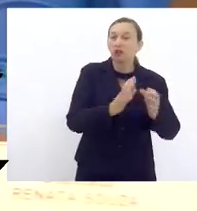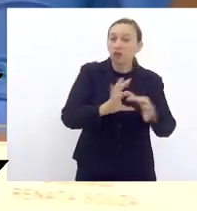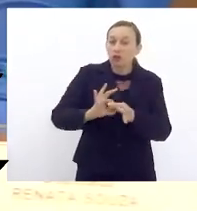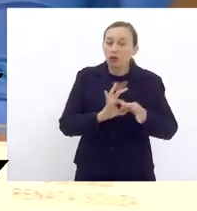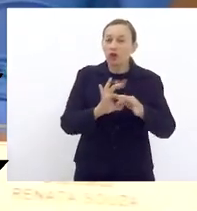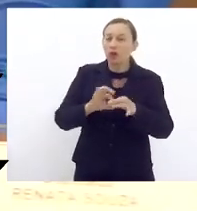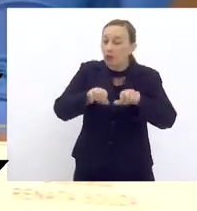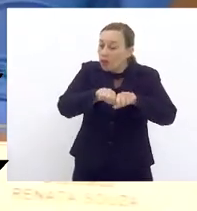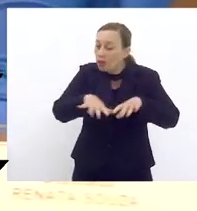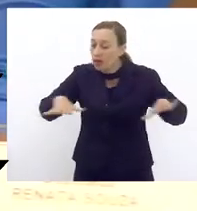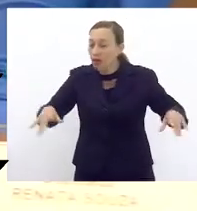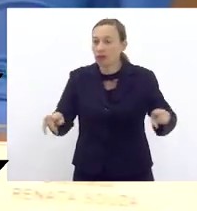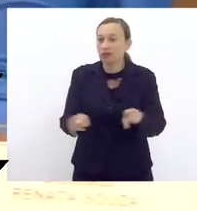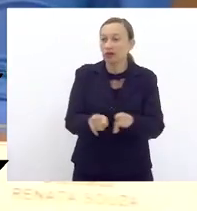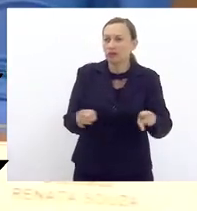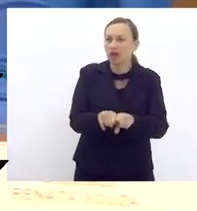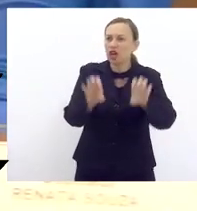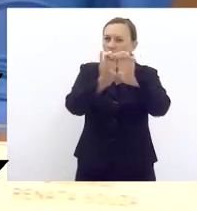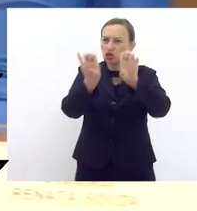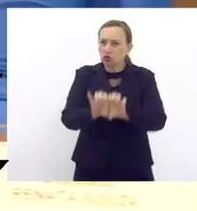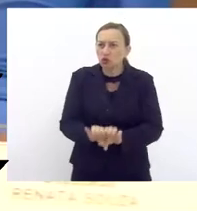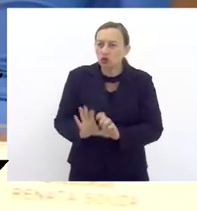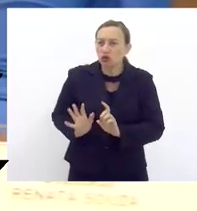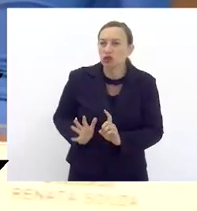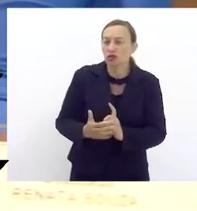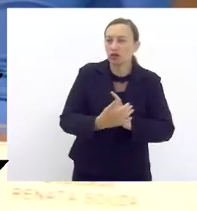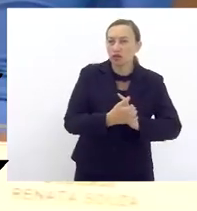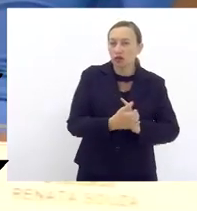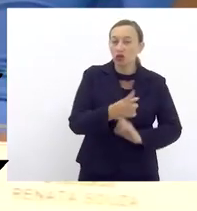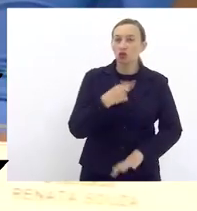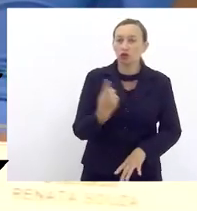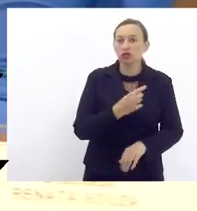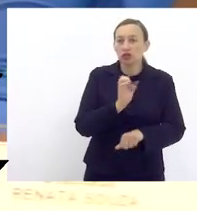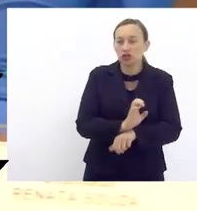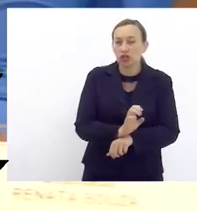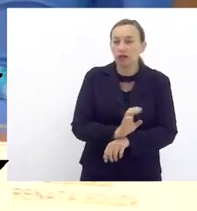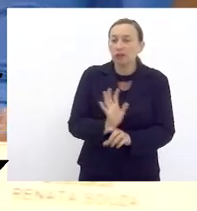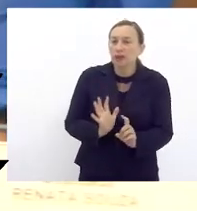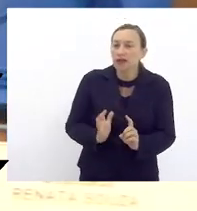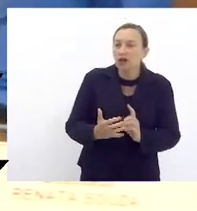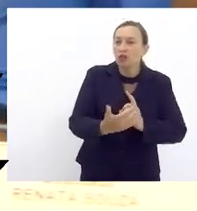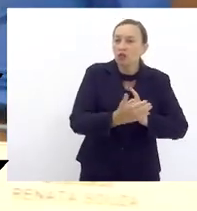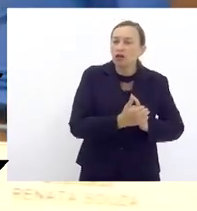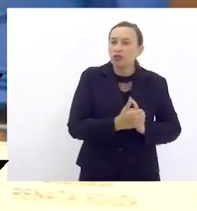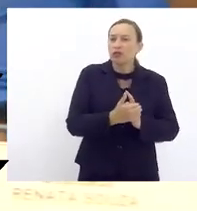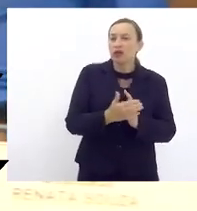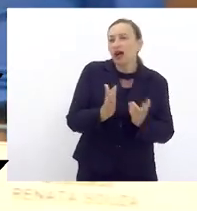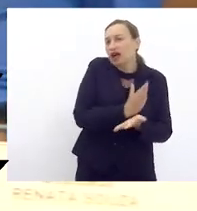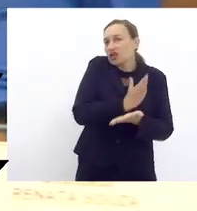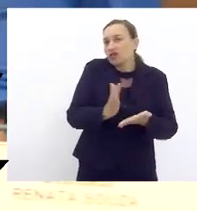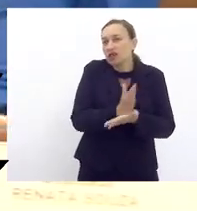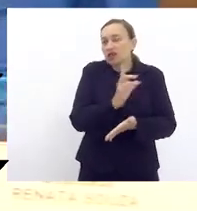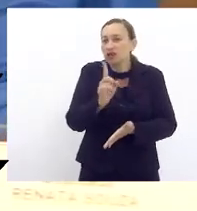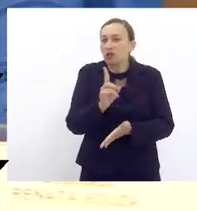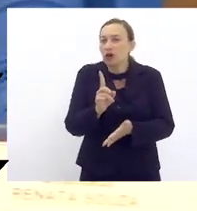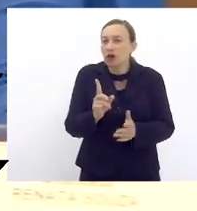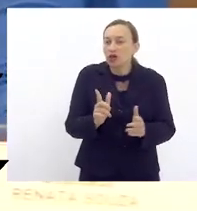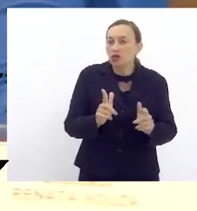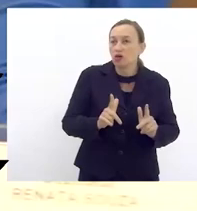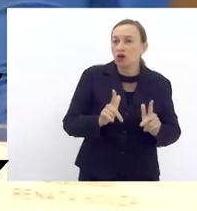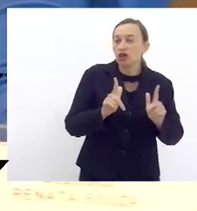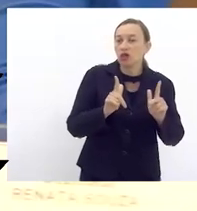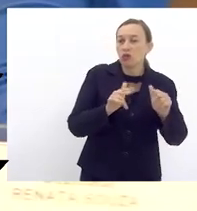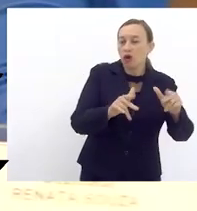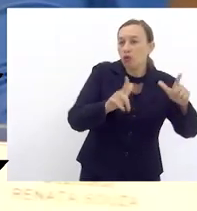ampliar também estruturas de acolhimento no nosso estado e esse acolhimento muitas vezes não será feito no mesmo lugar da